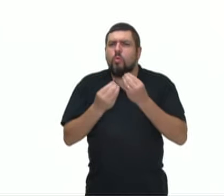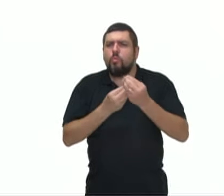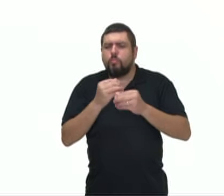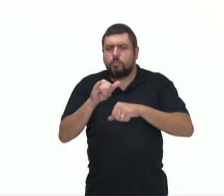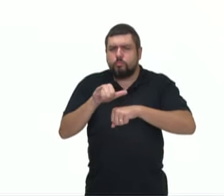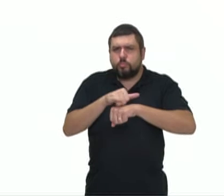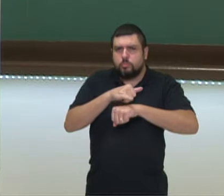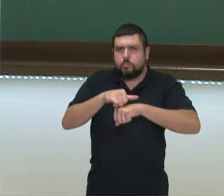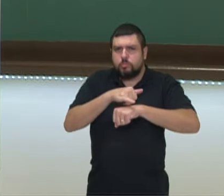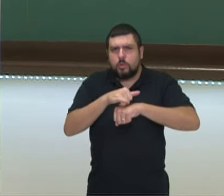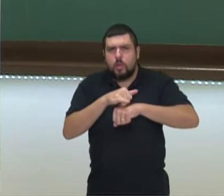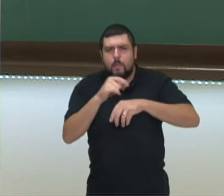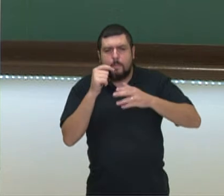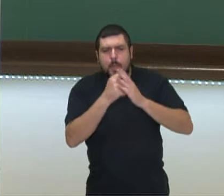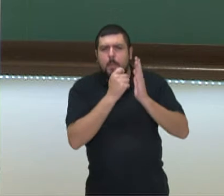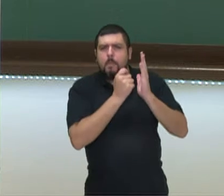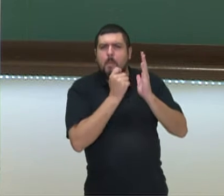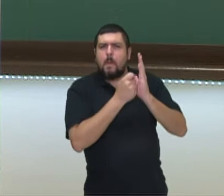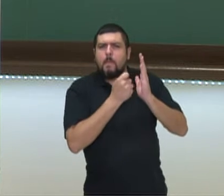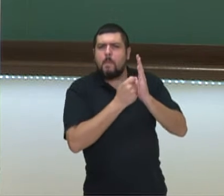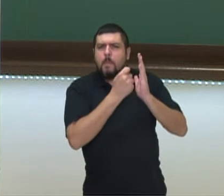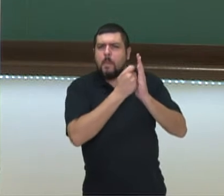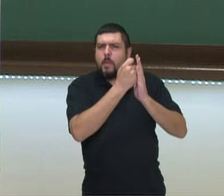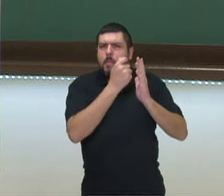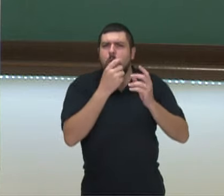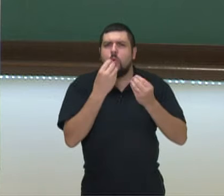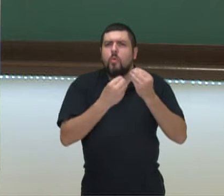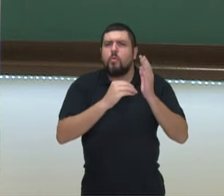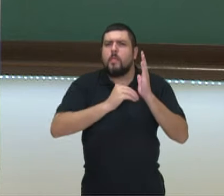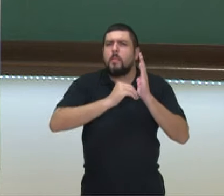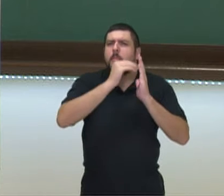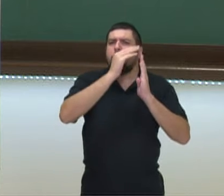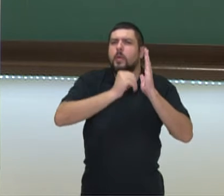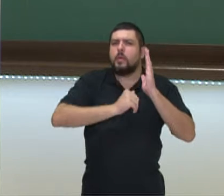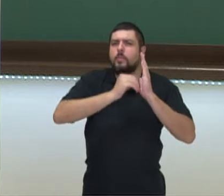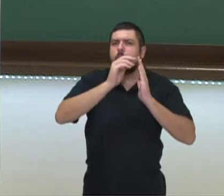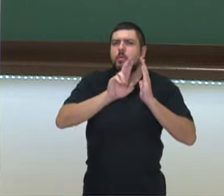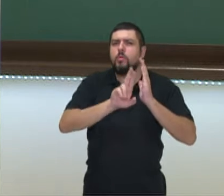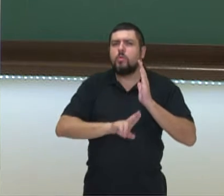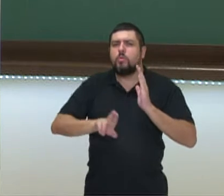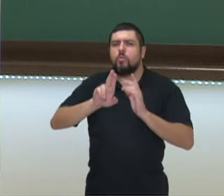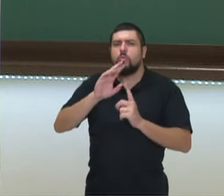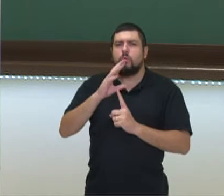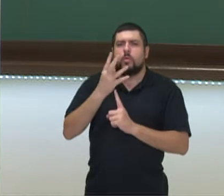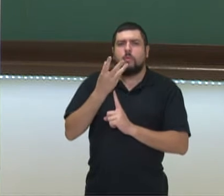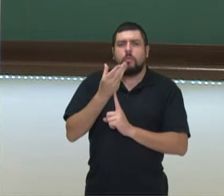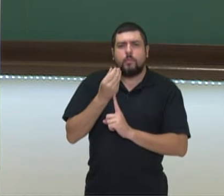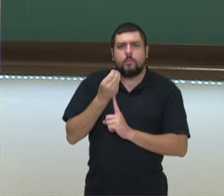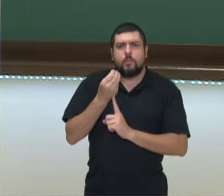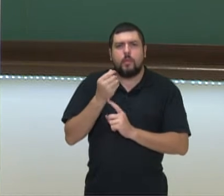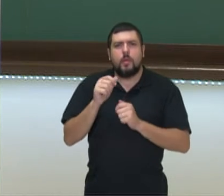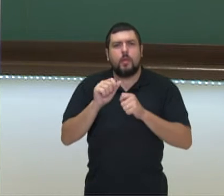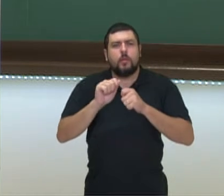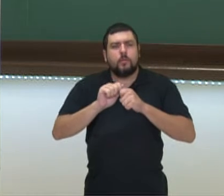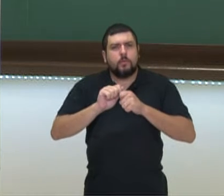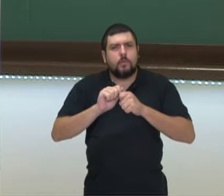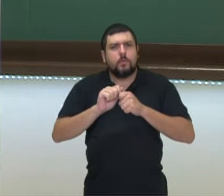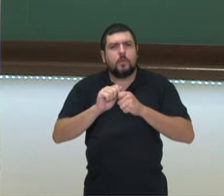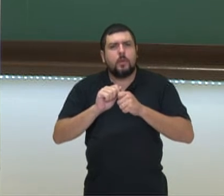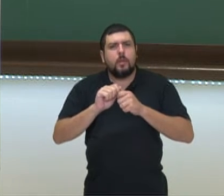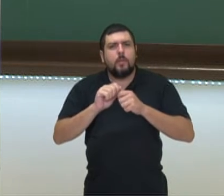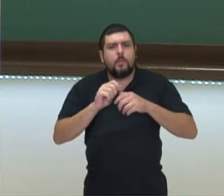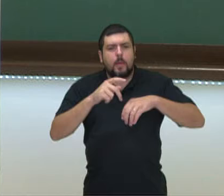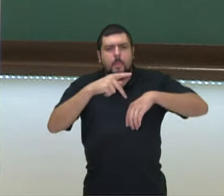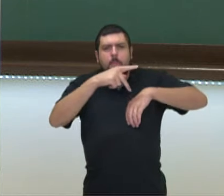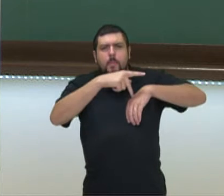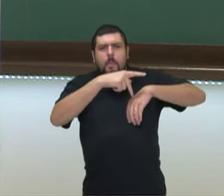né? Quais eram as técnicas que esses homens, essas mulheres utilizavam, né, ao fazer as suas produções, ao fazer as